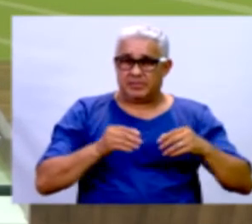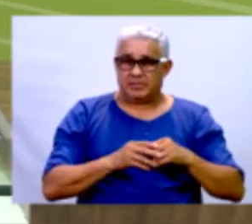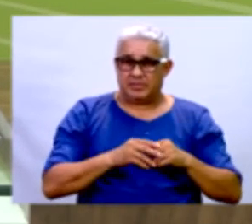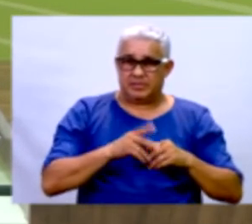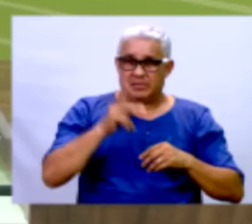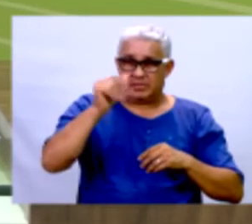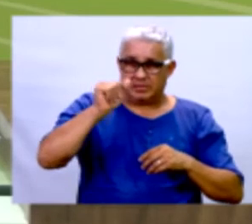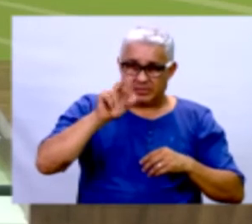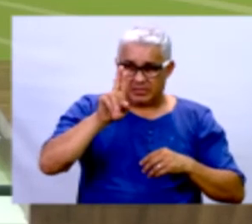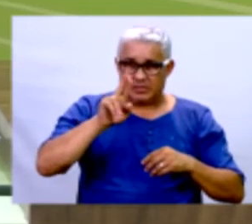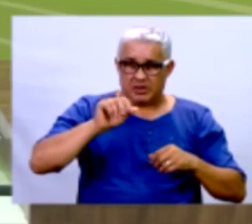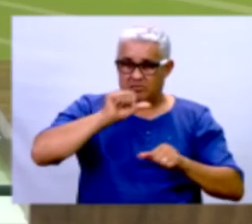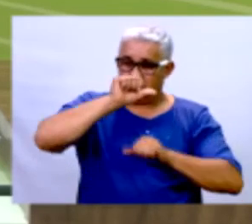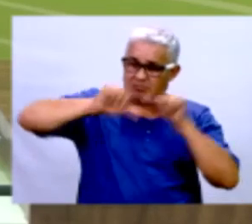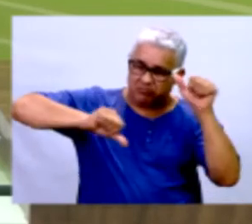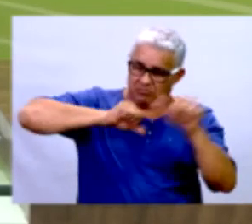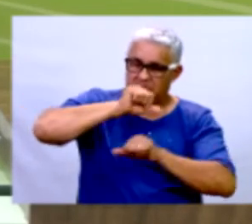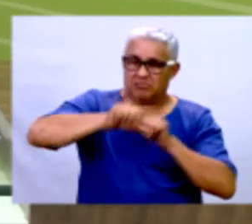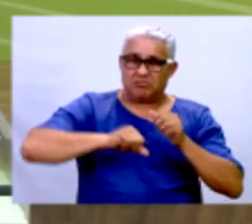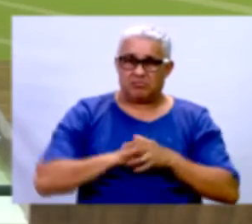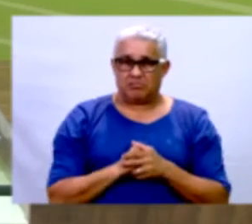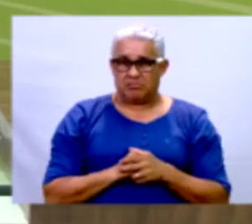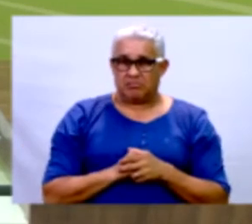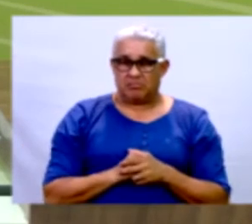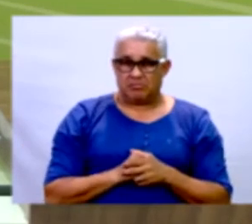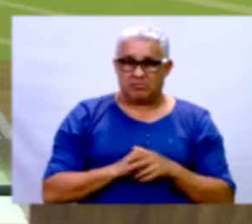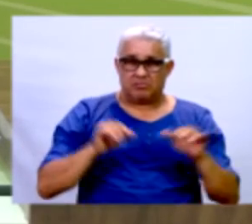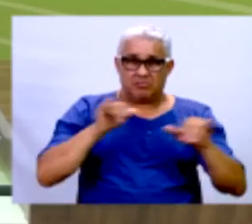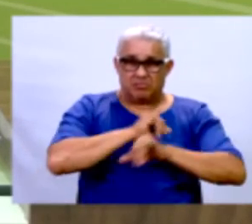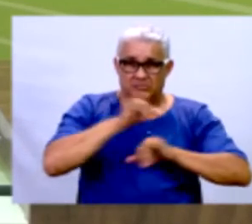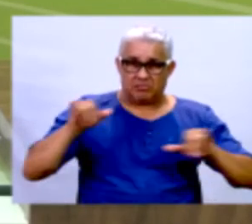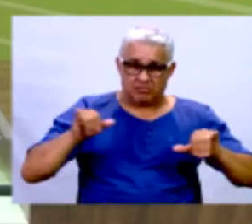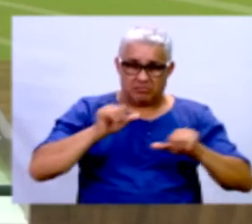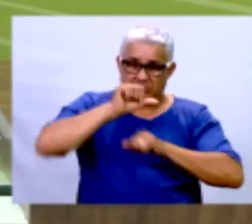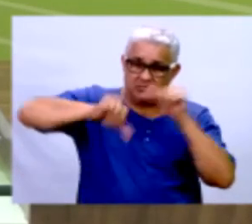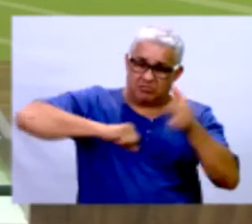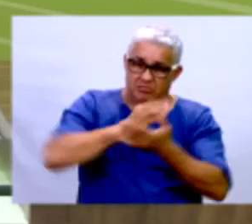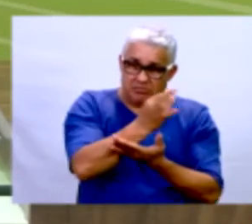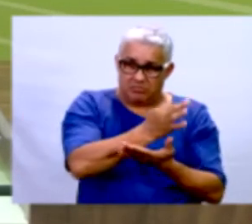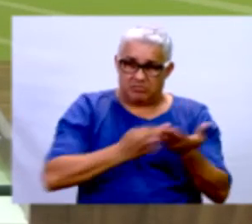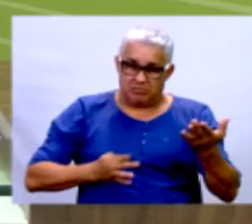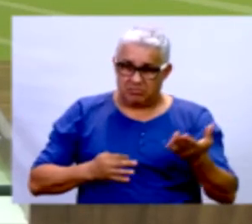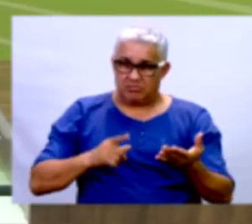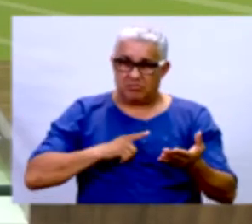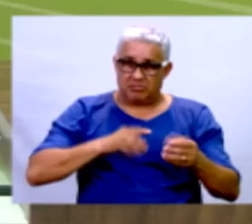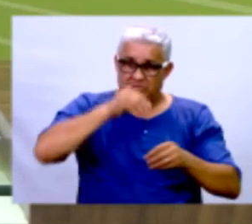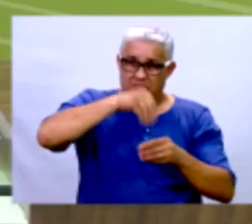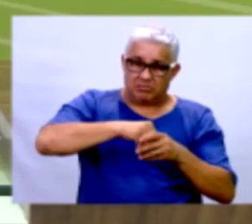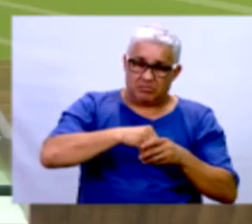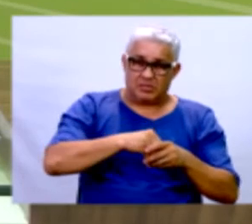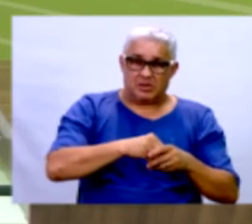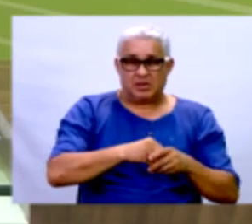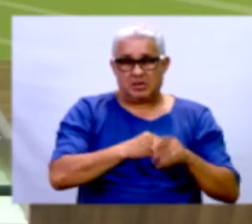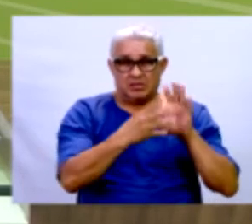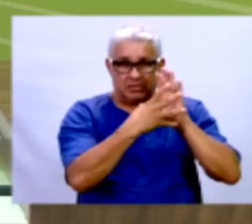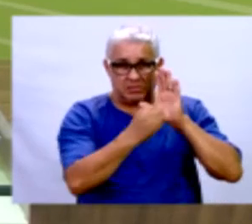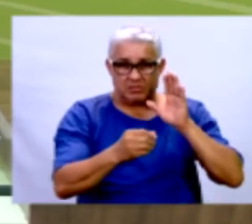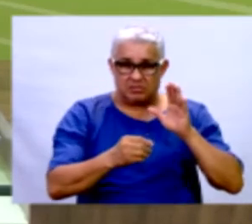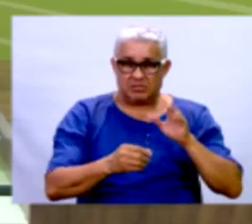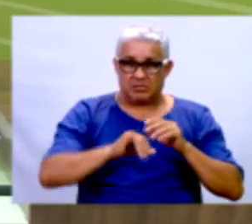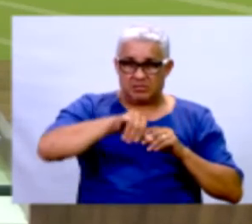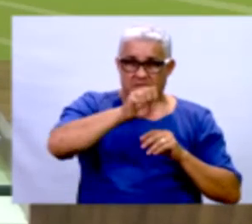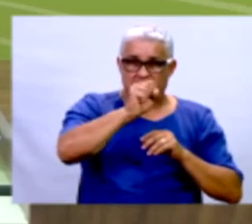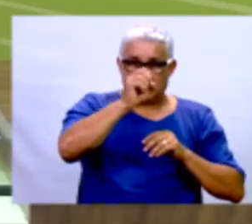quer dizer, a conversão das informações em texto que estão no formato JSON para